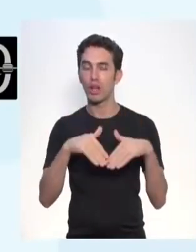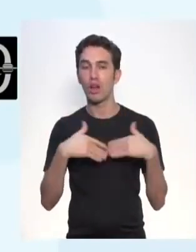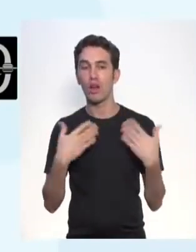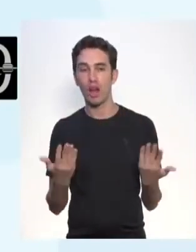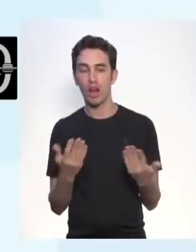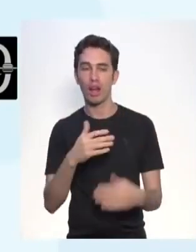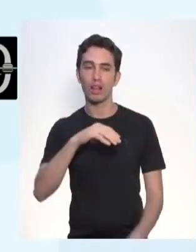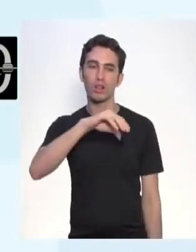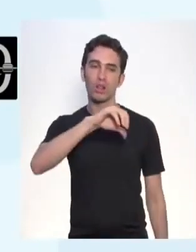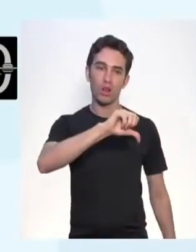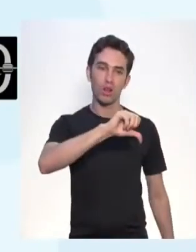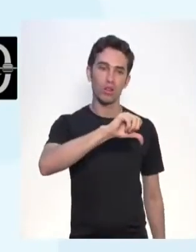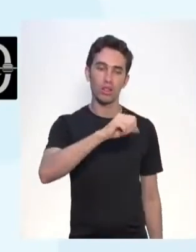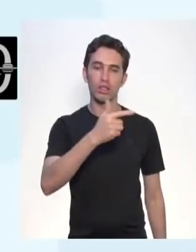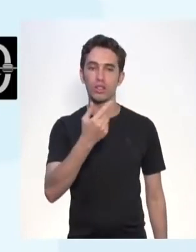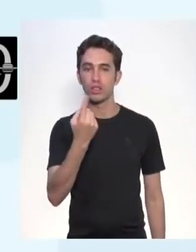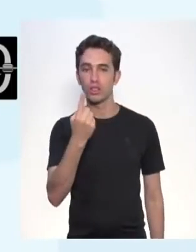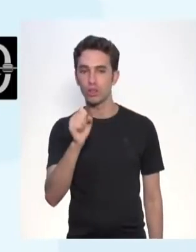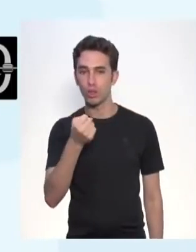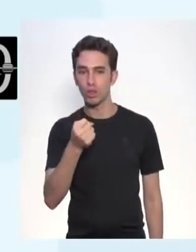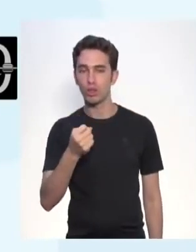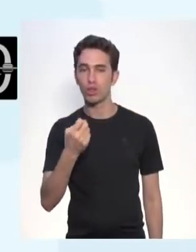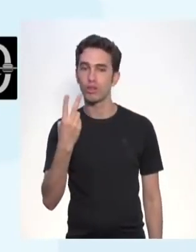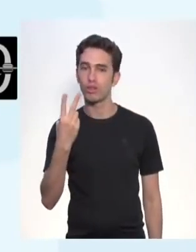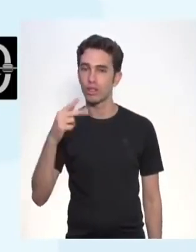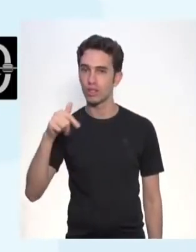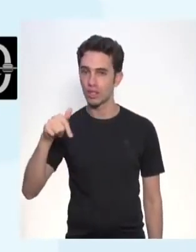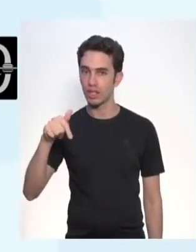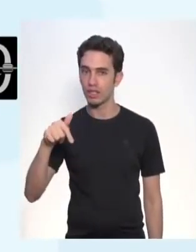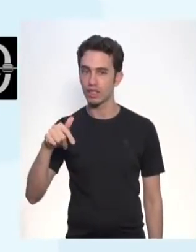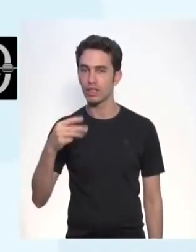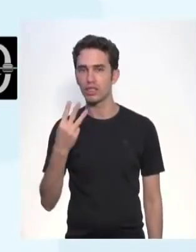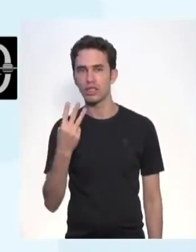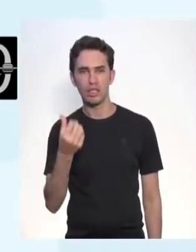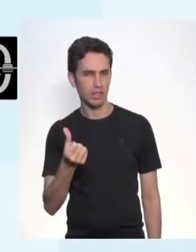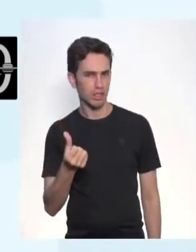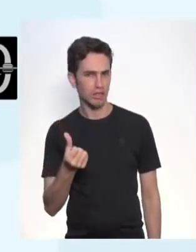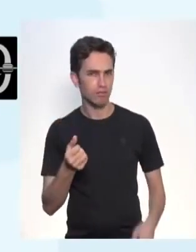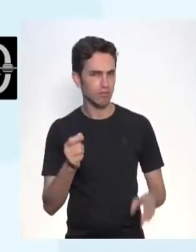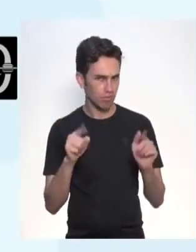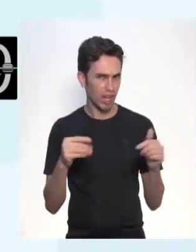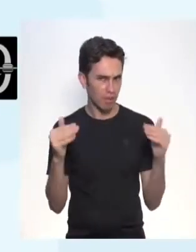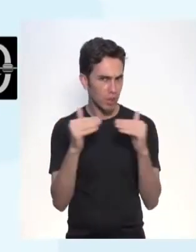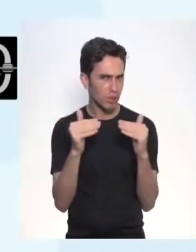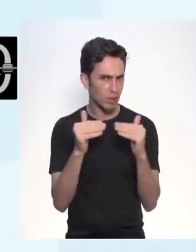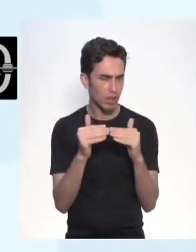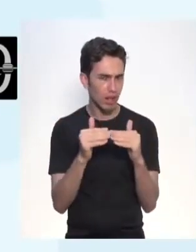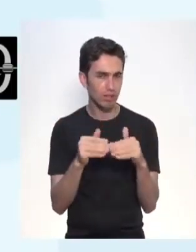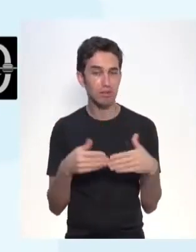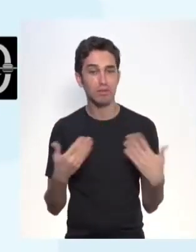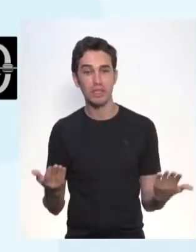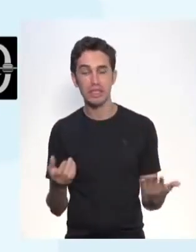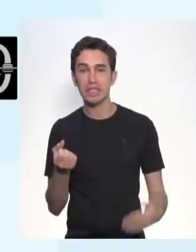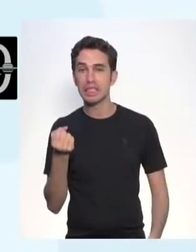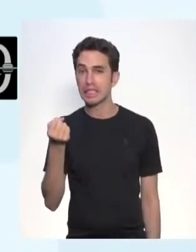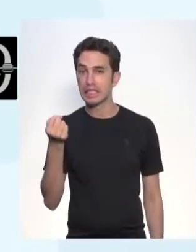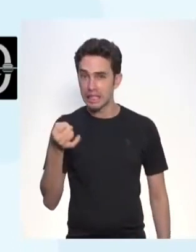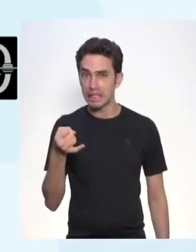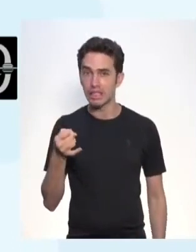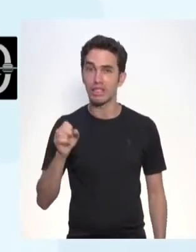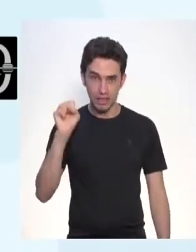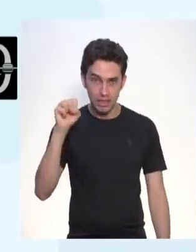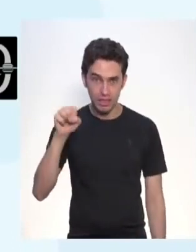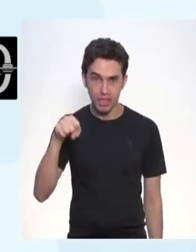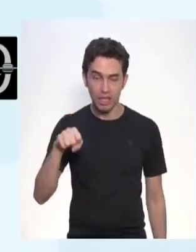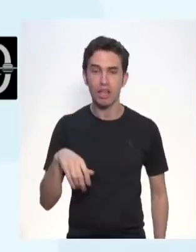à sequência 9, 18, 27 e 36? Essa é a pergunta. Se sim, faz uma justificativazinha ali,